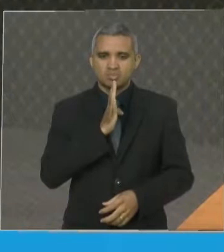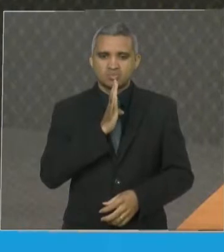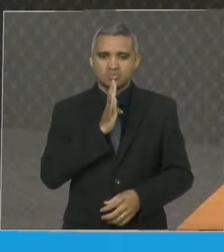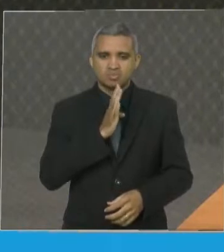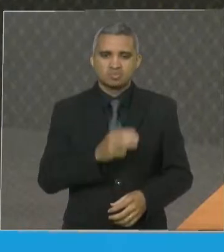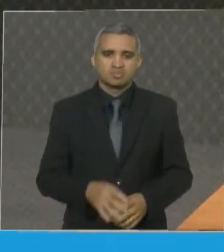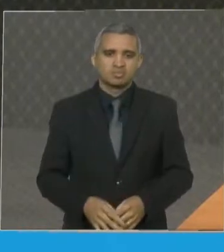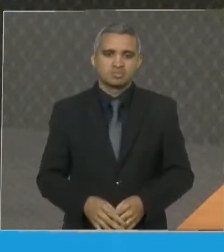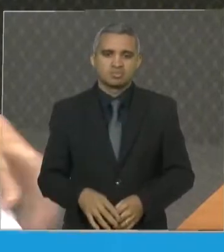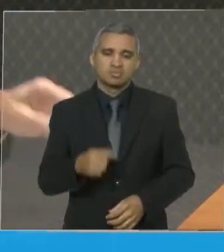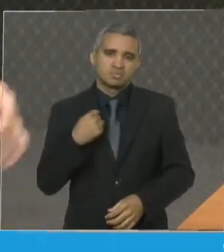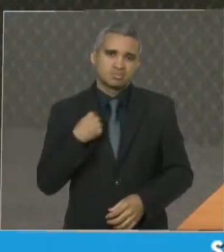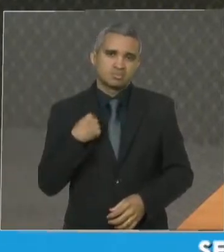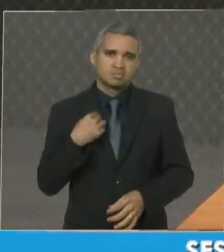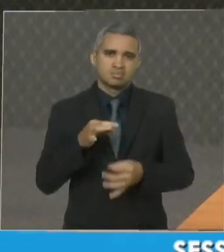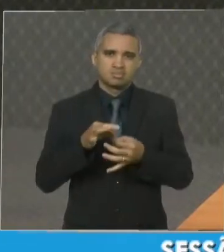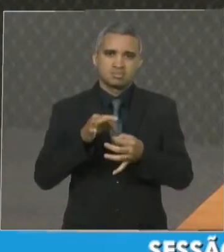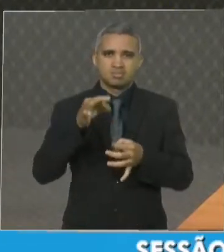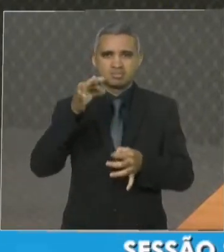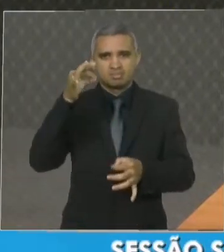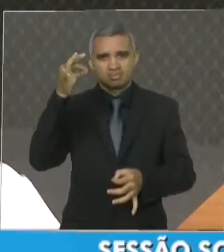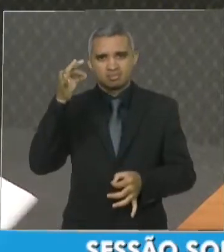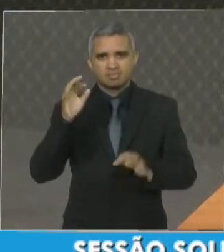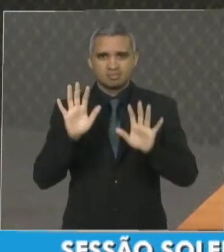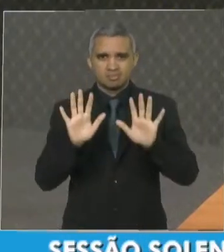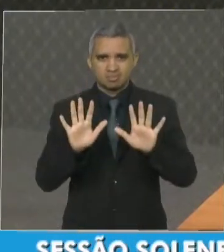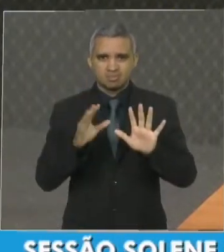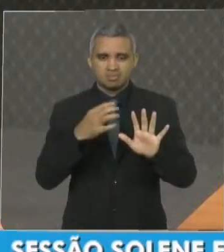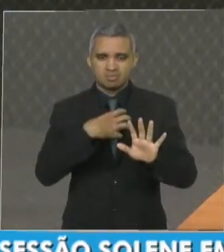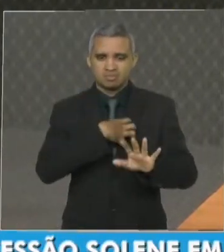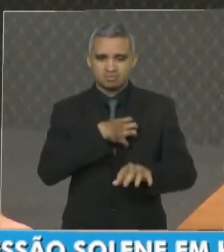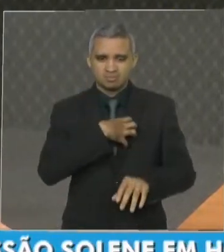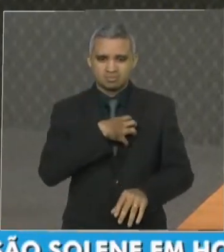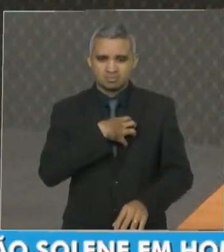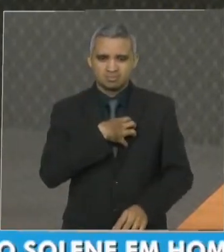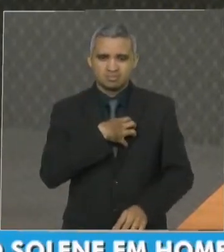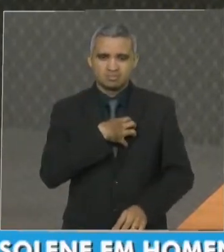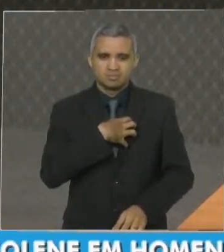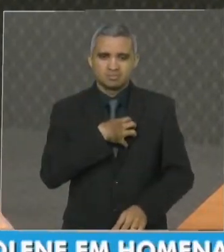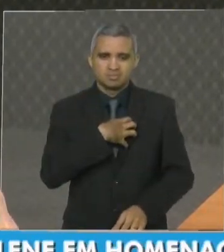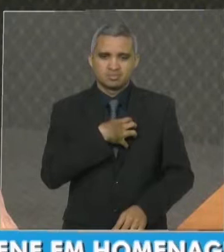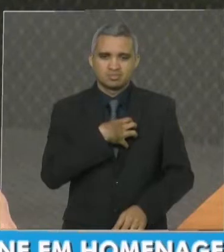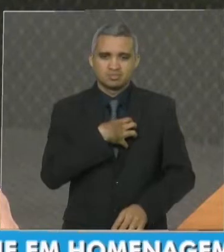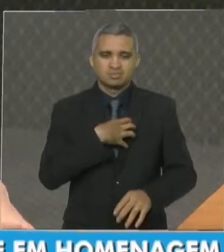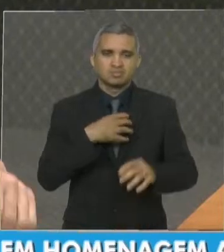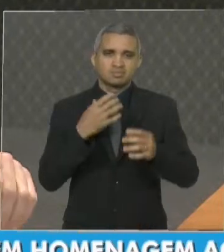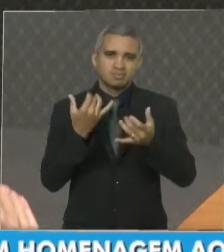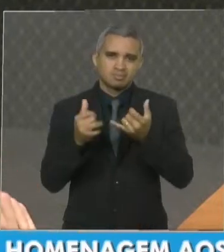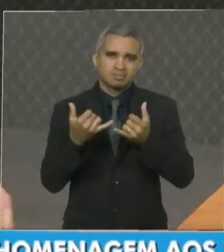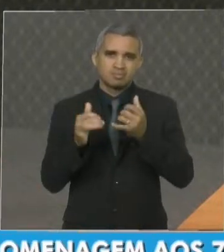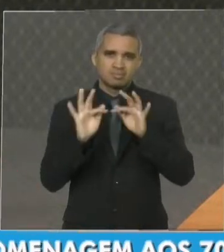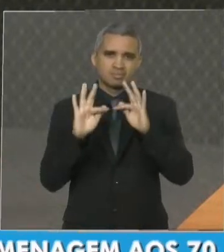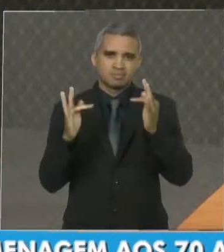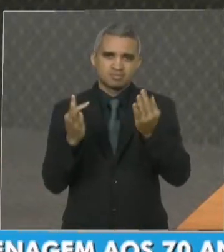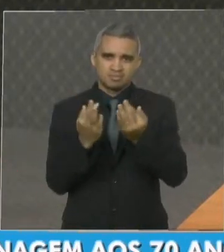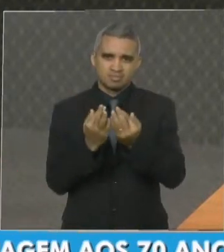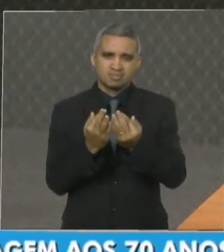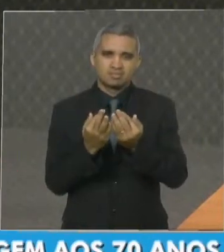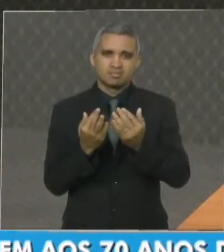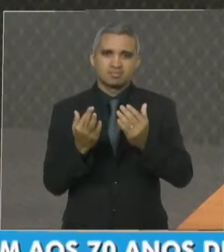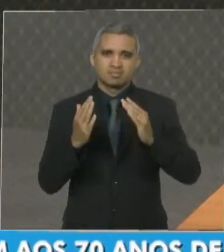pouco muito, mas me senti muito como na família, em casa.